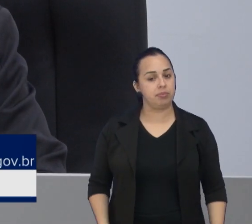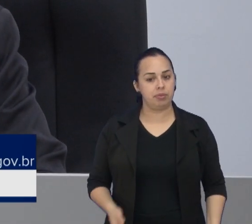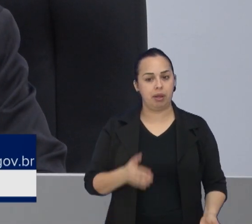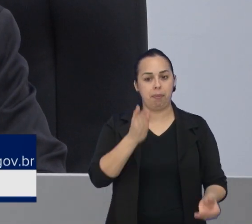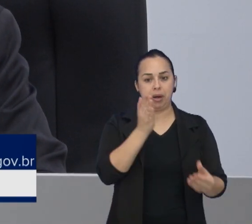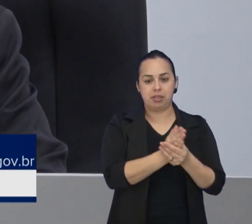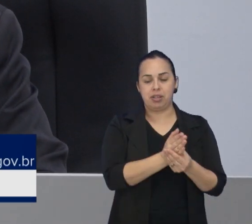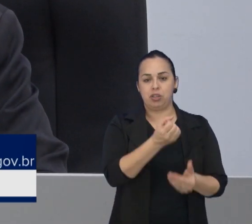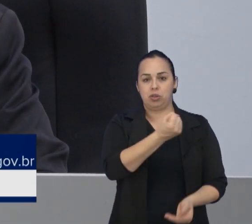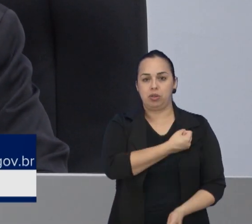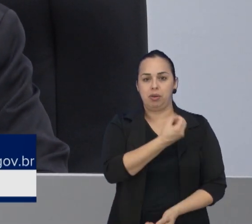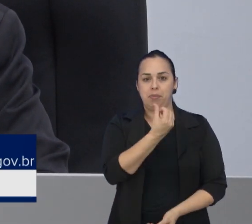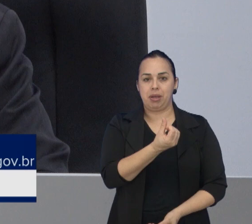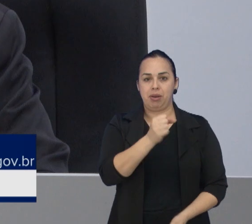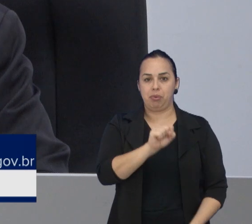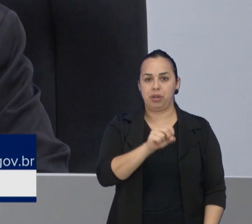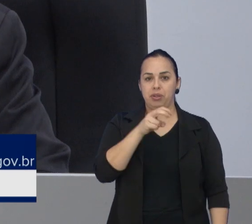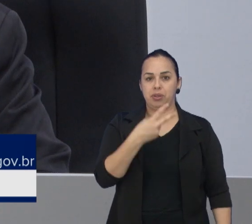Processo número